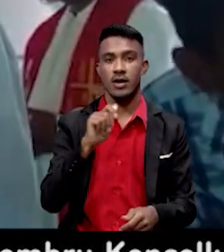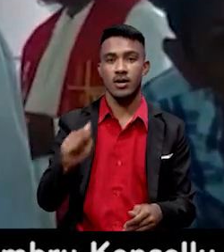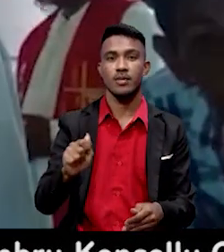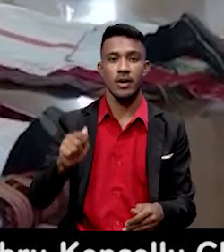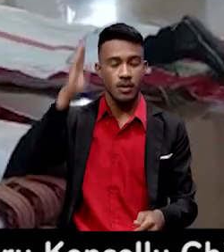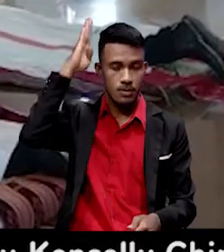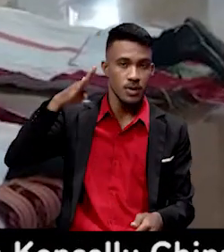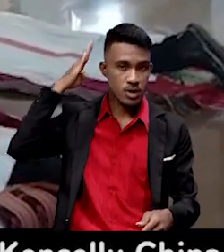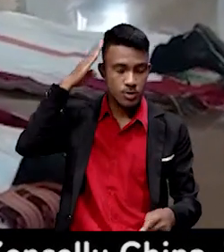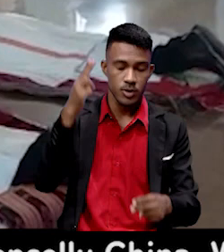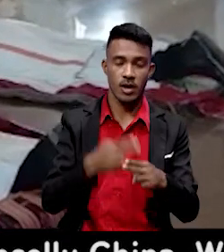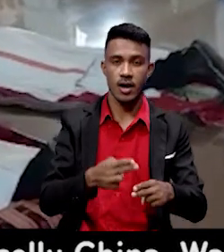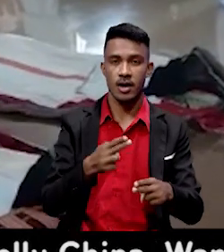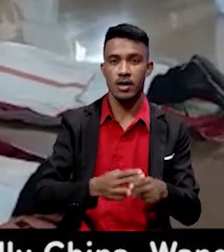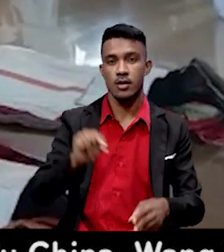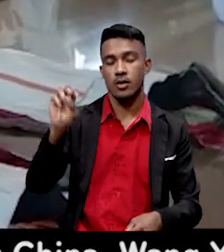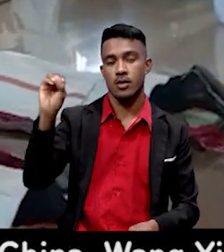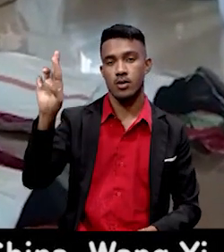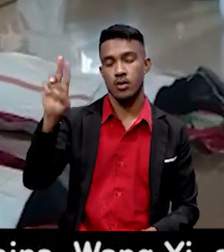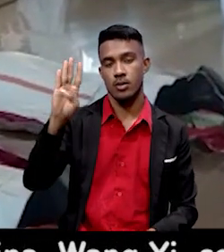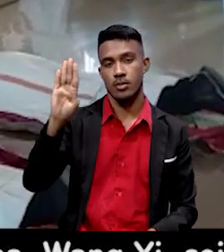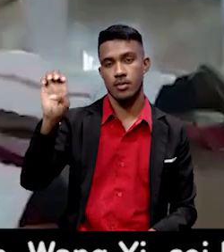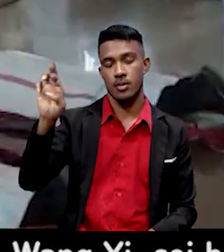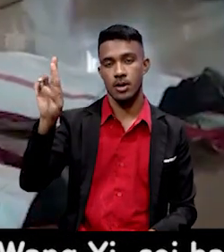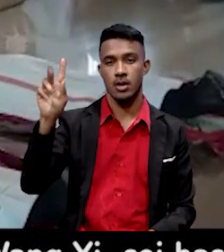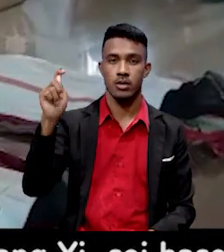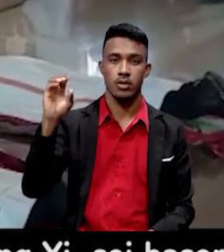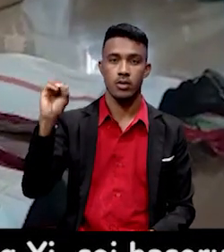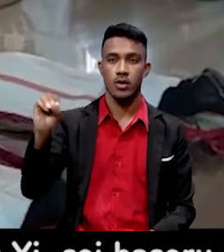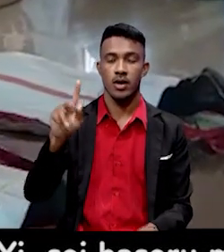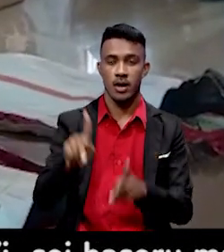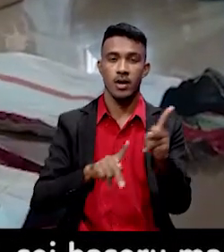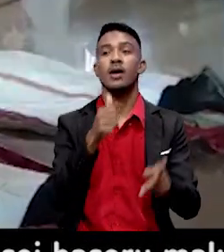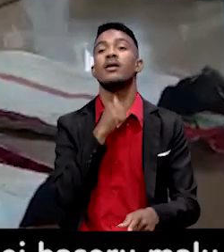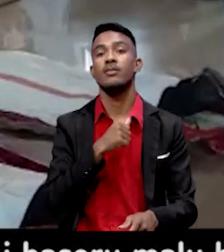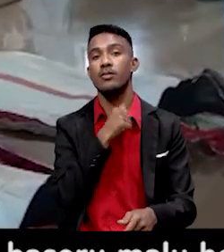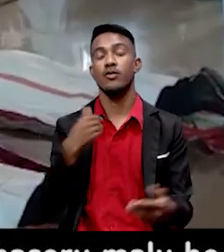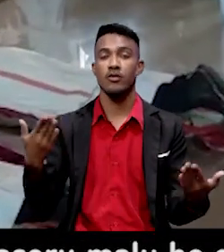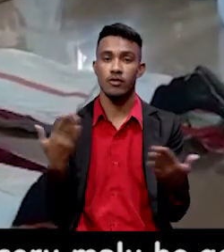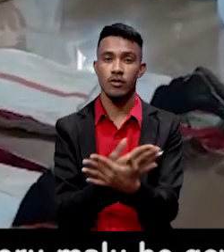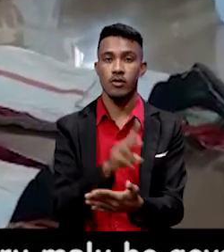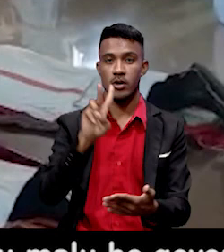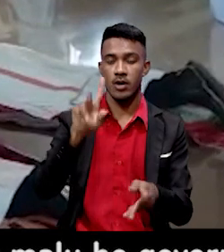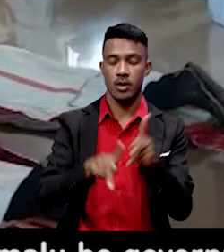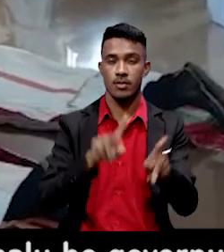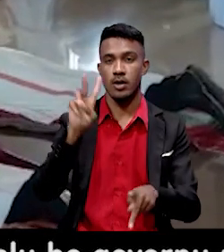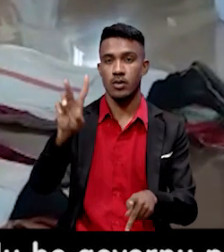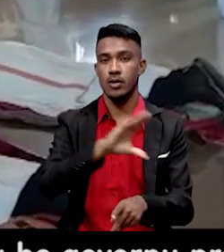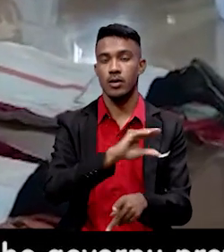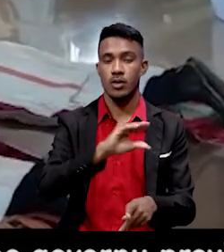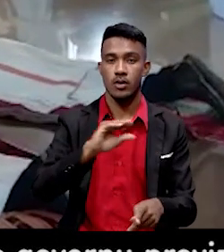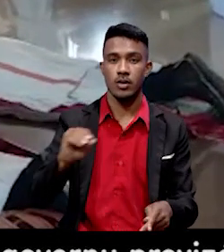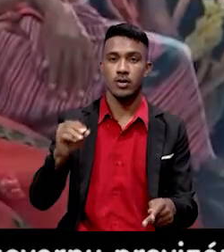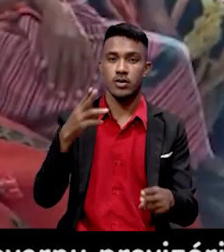Dom Norberto do Amaral ordenatan amululik fong Kovalima oan nain rua amu Juan Guterres no amu Francisco Indra